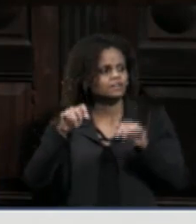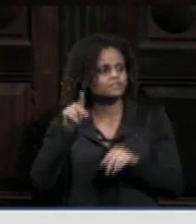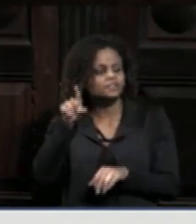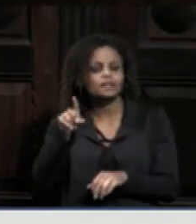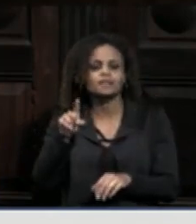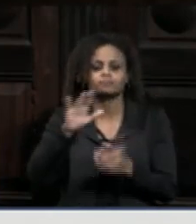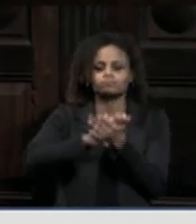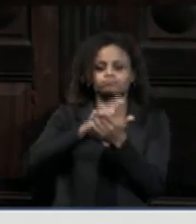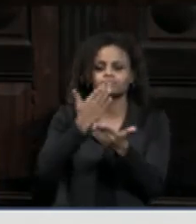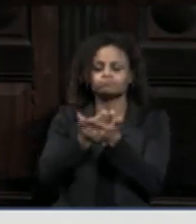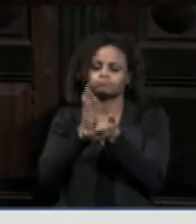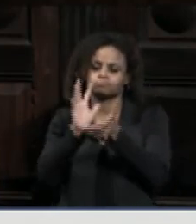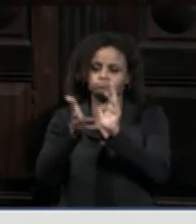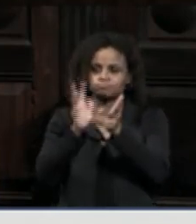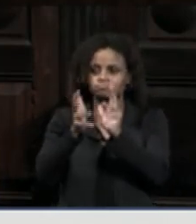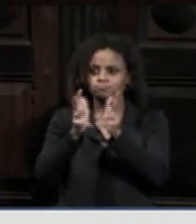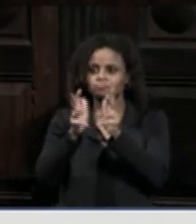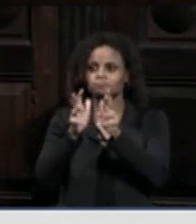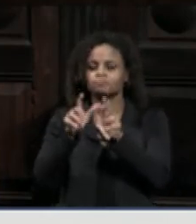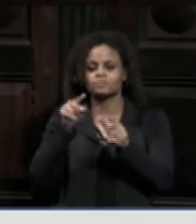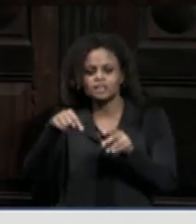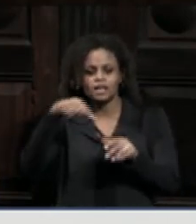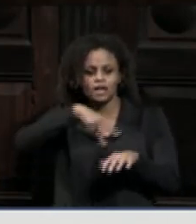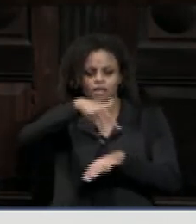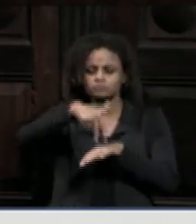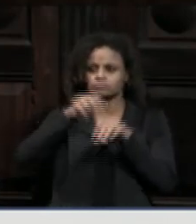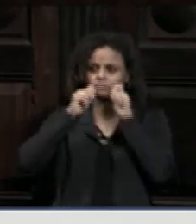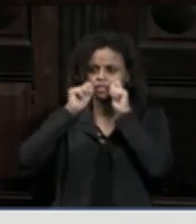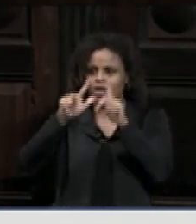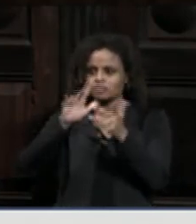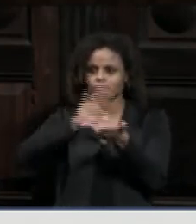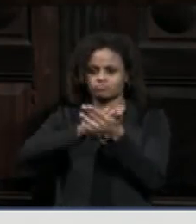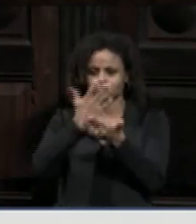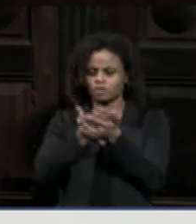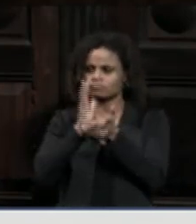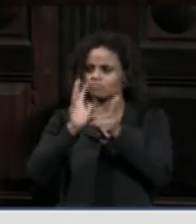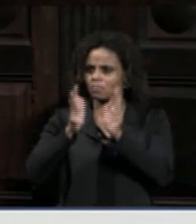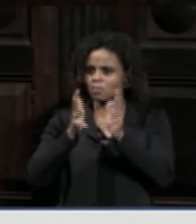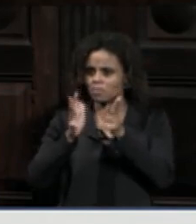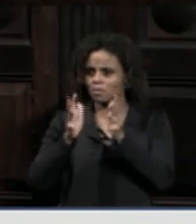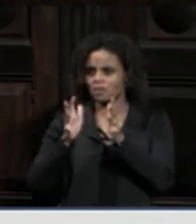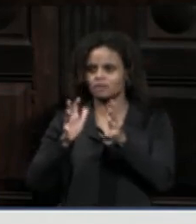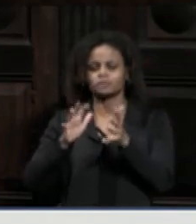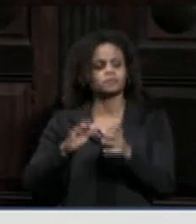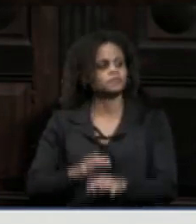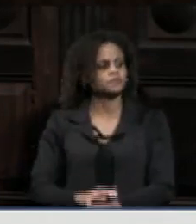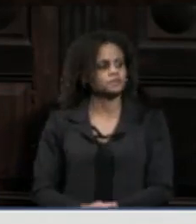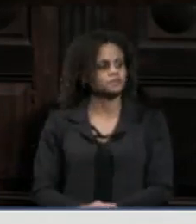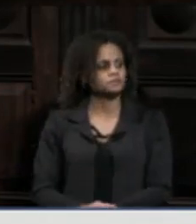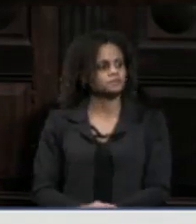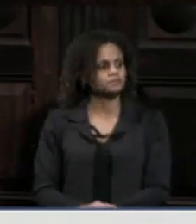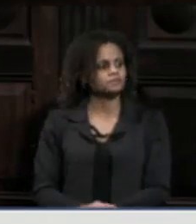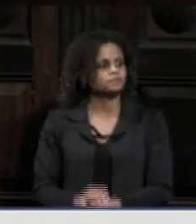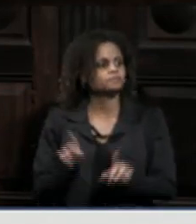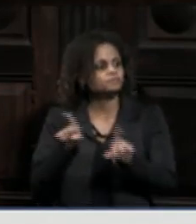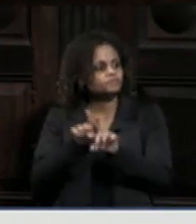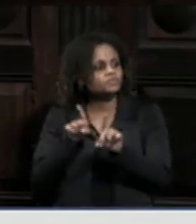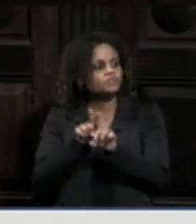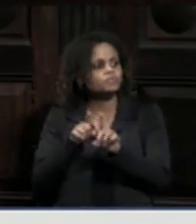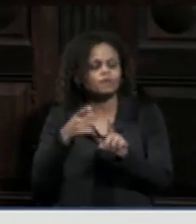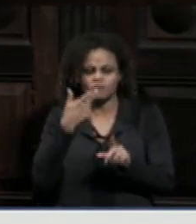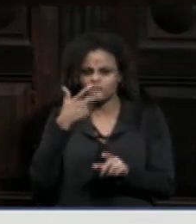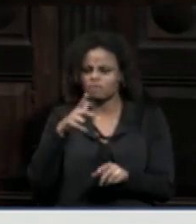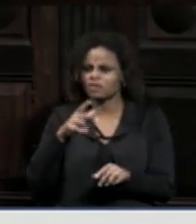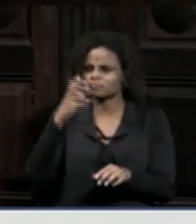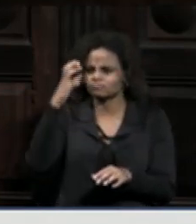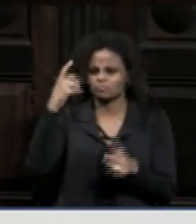intérpretes de Libras, que fazem a interpretação das nossas sessões em língua brasileira de sinais, pois eu quero aqui reverberar mais um grave